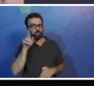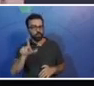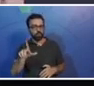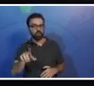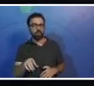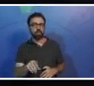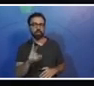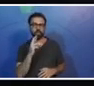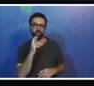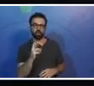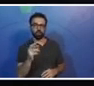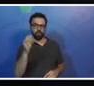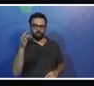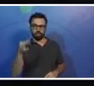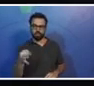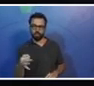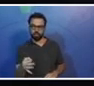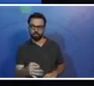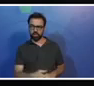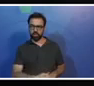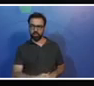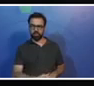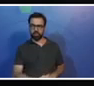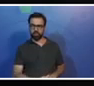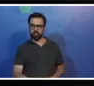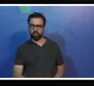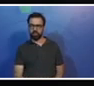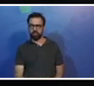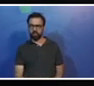Para refletir.